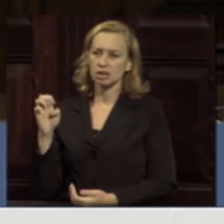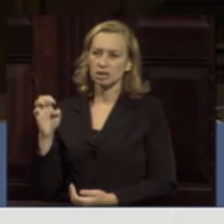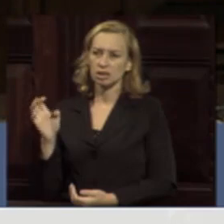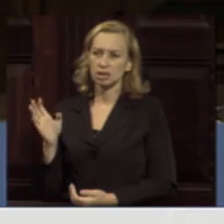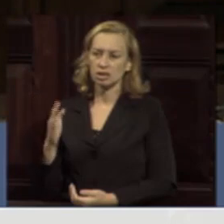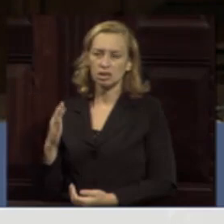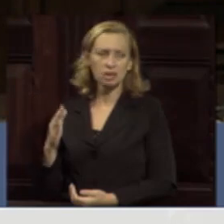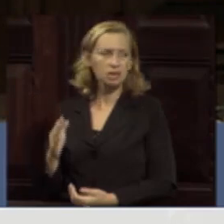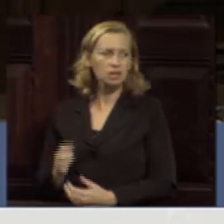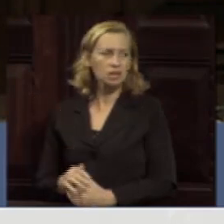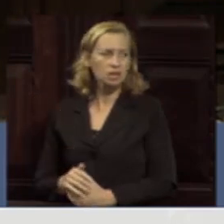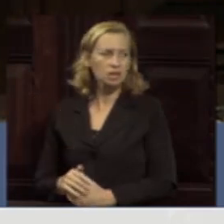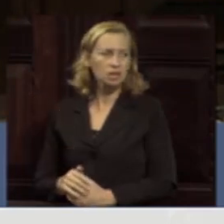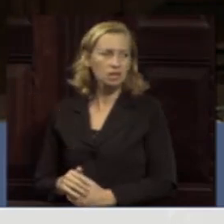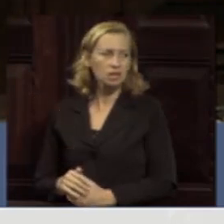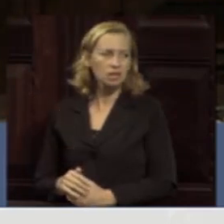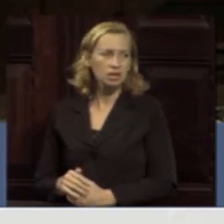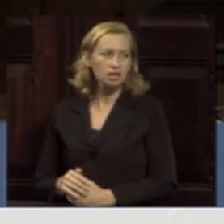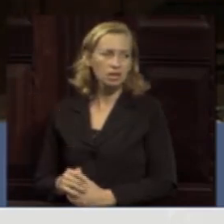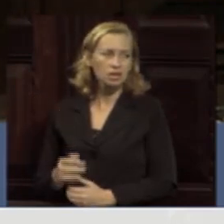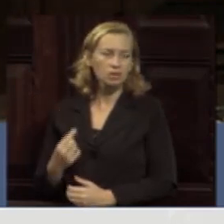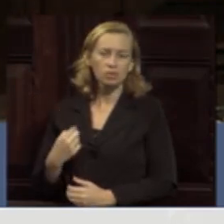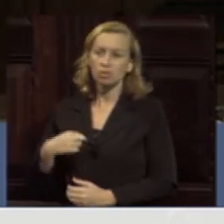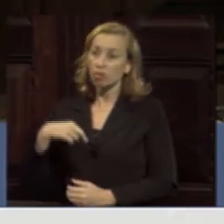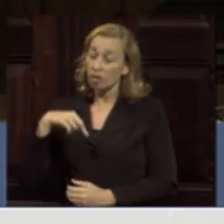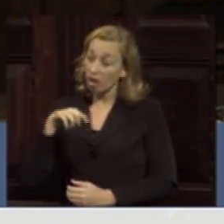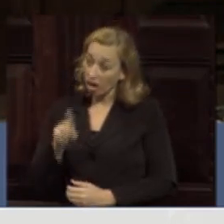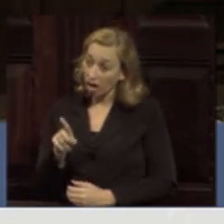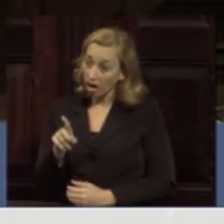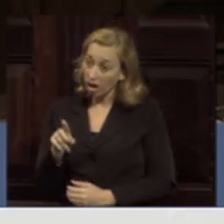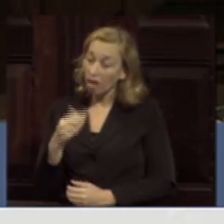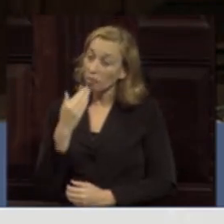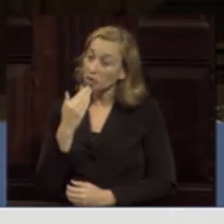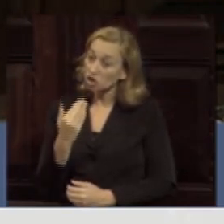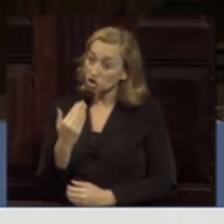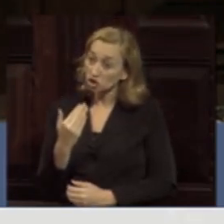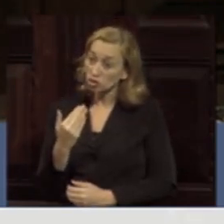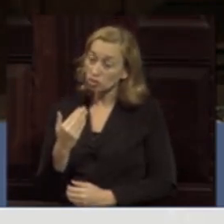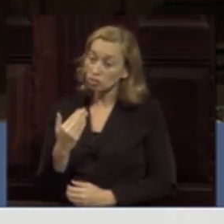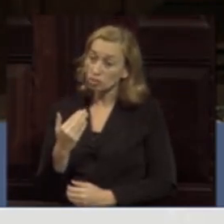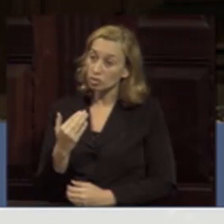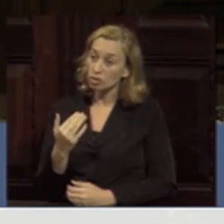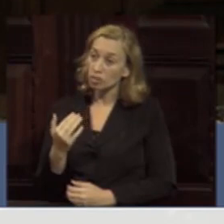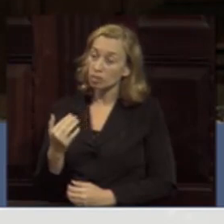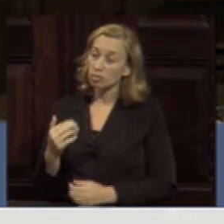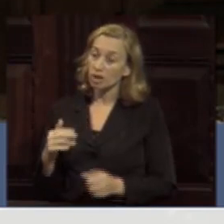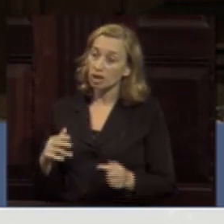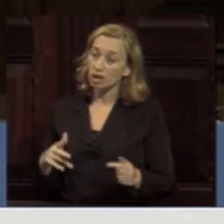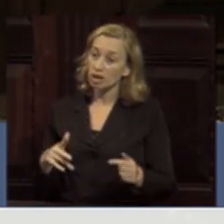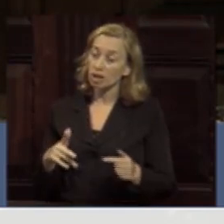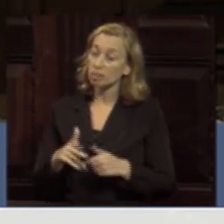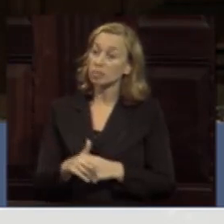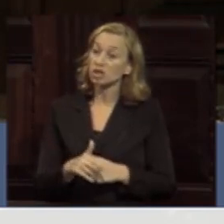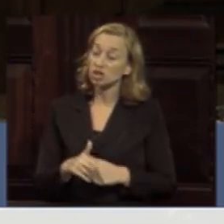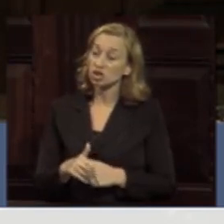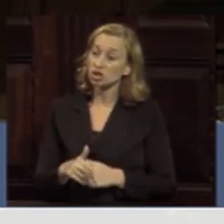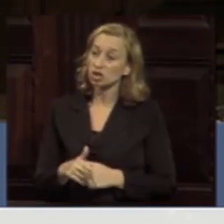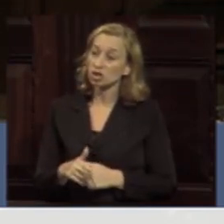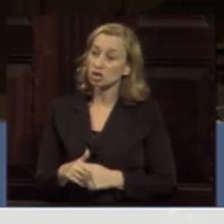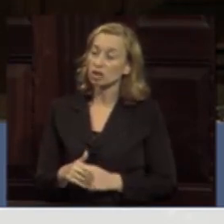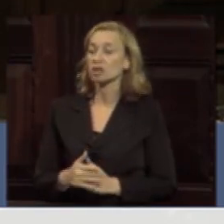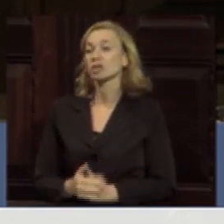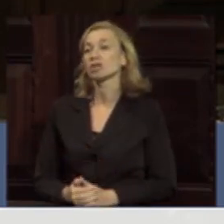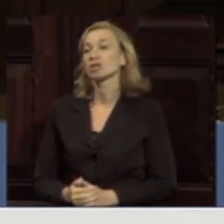do pequeno destacamento, que compareceu a pedido do coordenador regional para abordar os manifestantes,